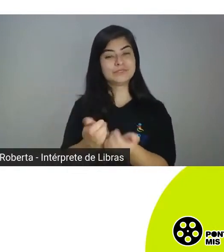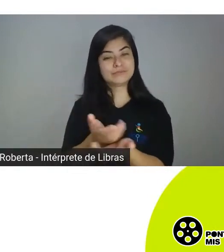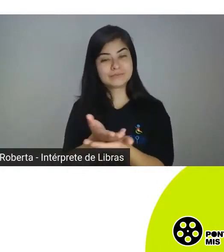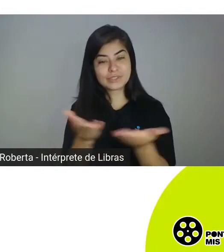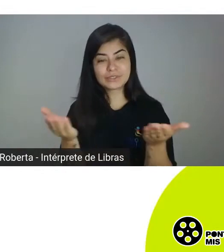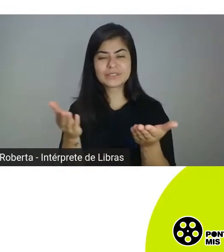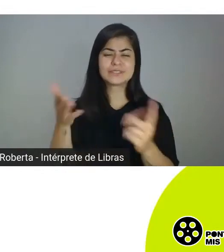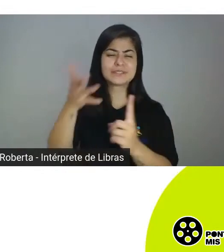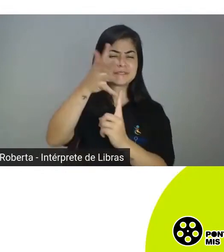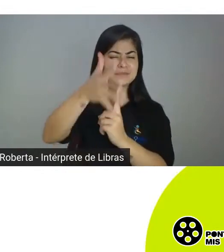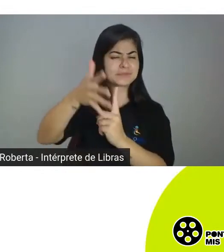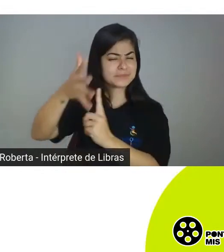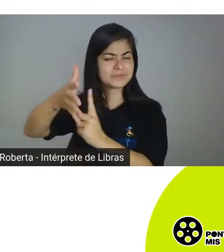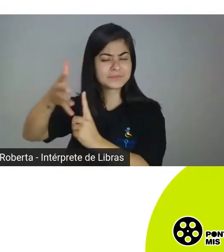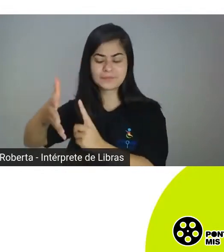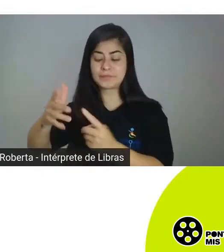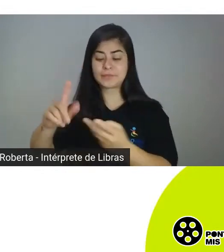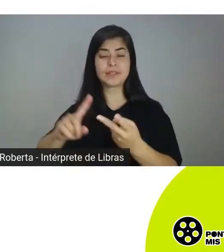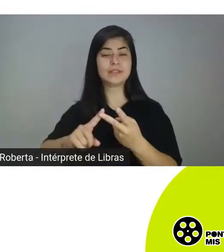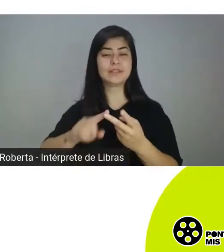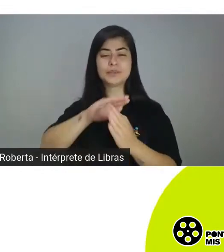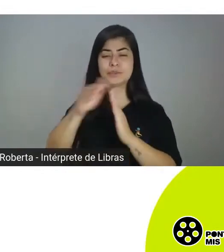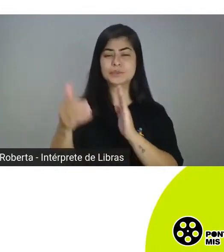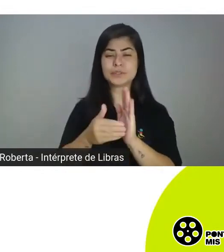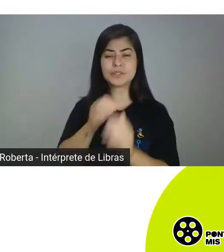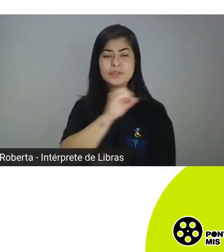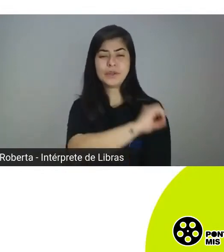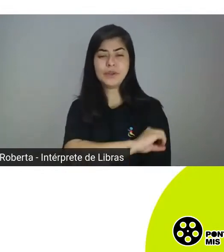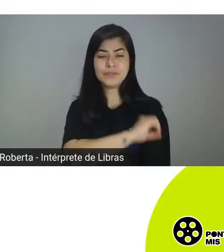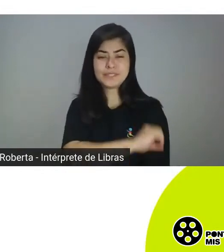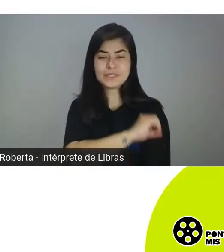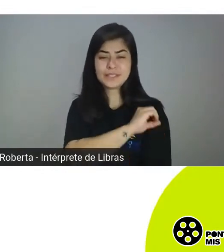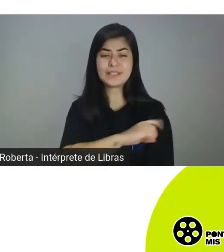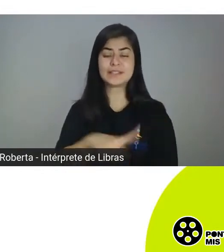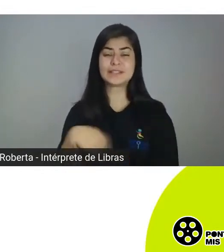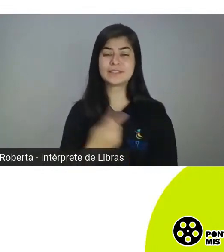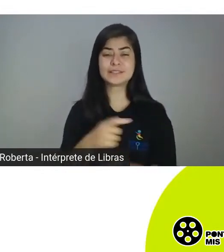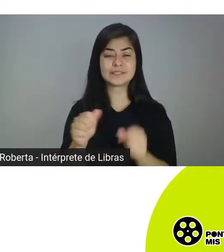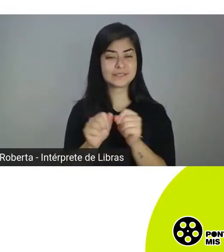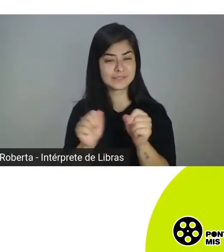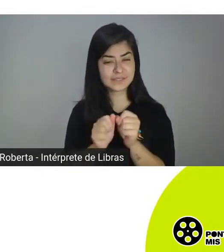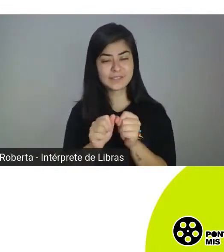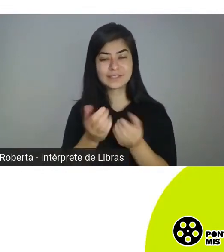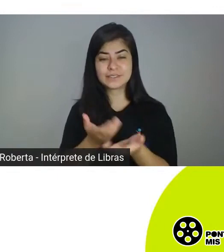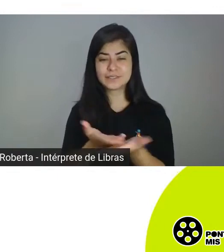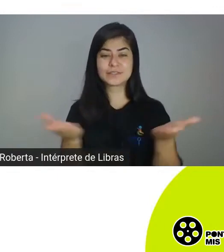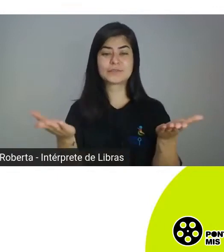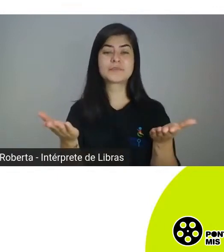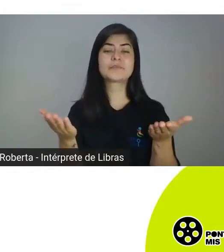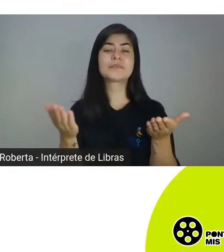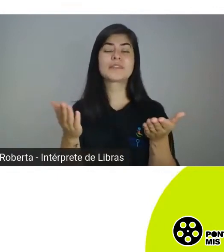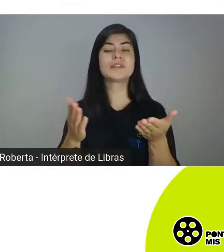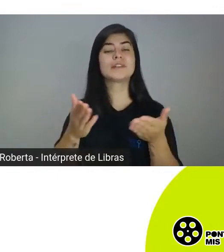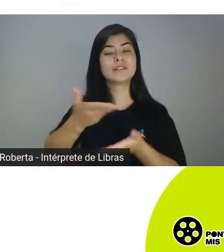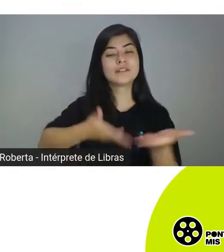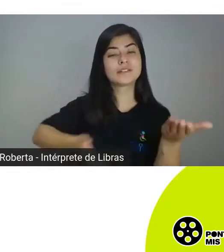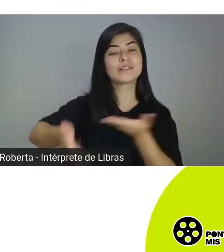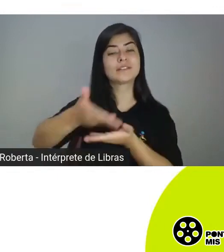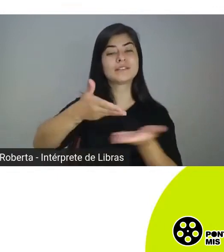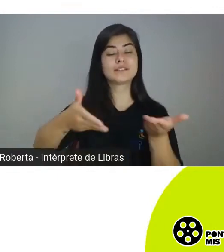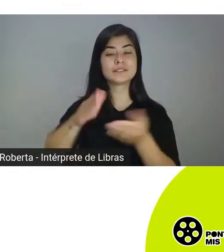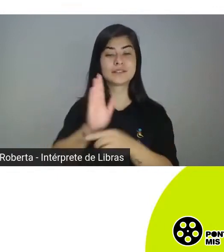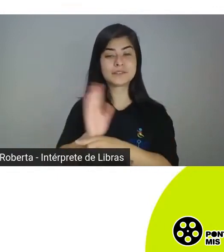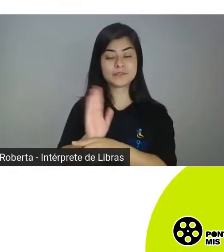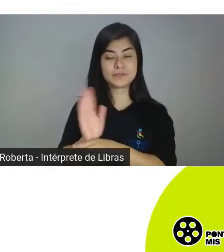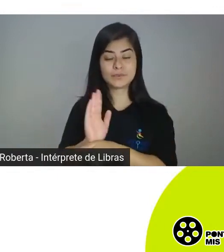as palestras, todas essas oficinas que a gente propõe aí para vocês, e também essa interação dos